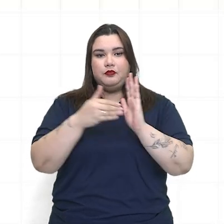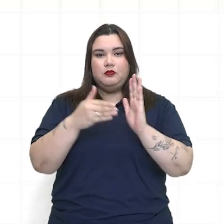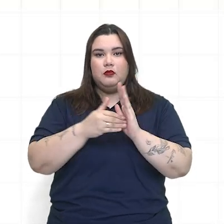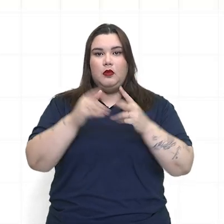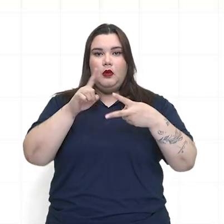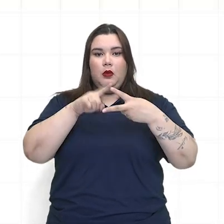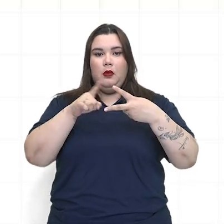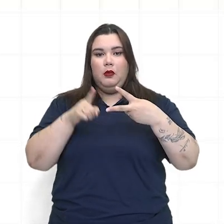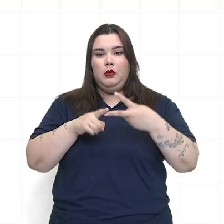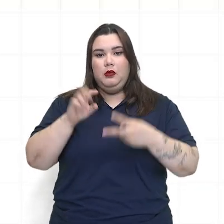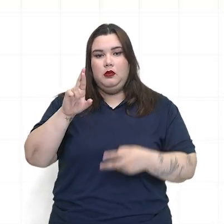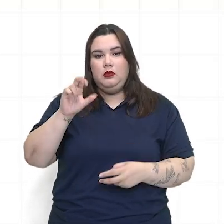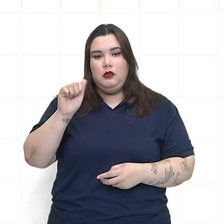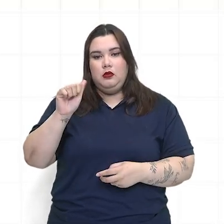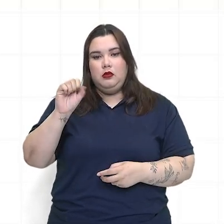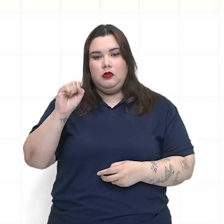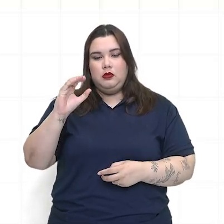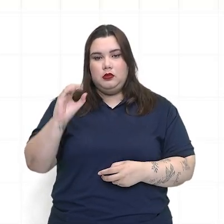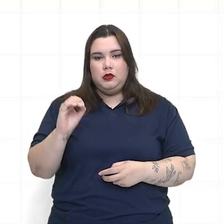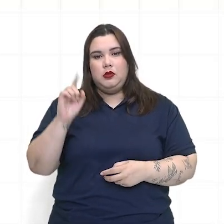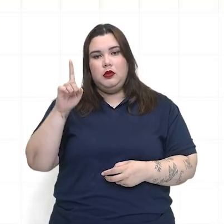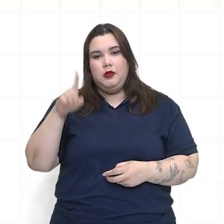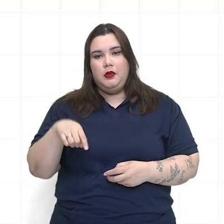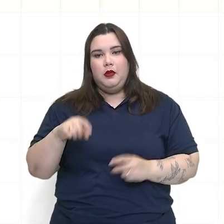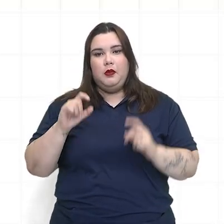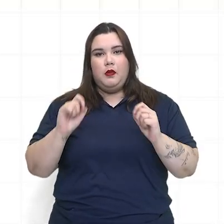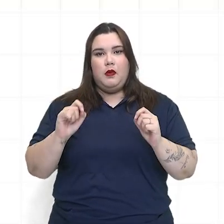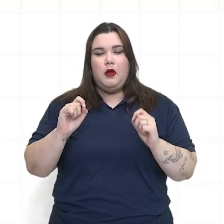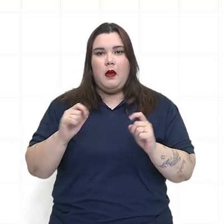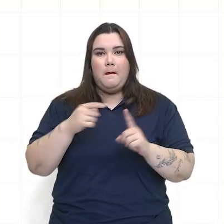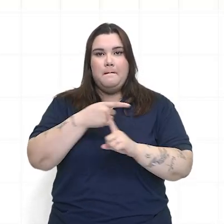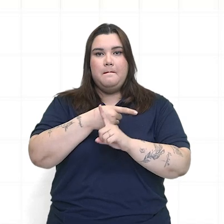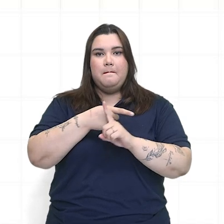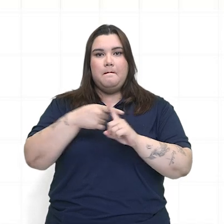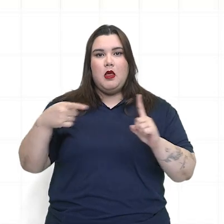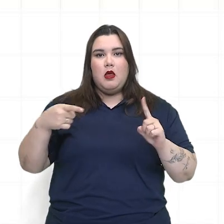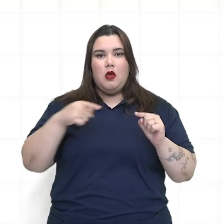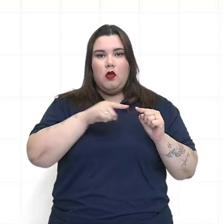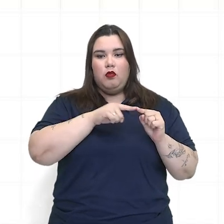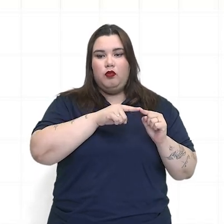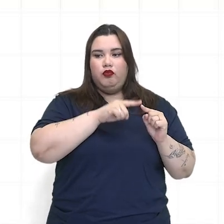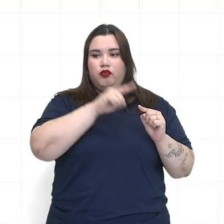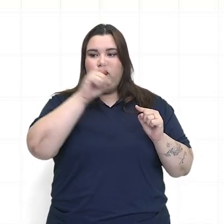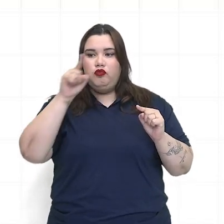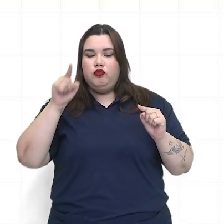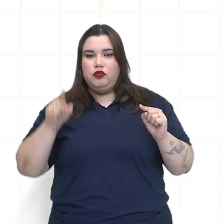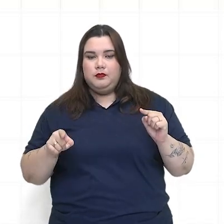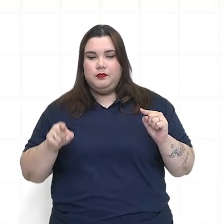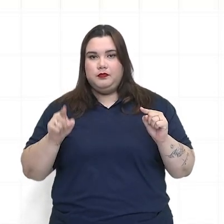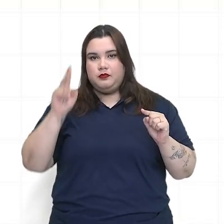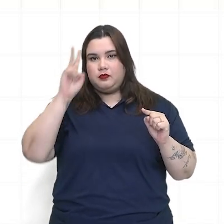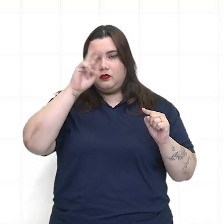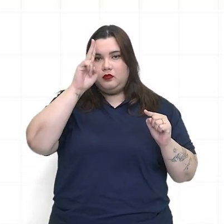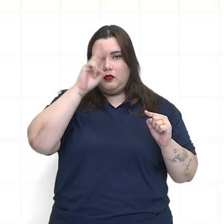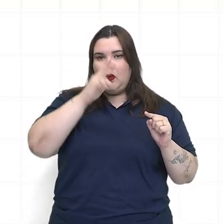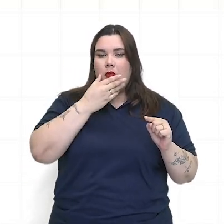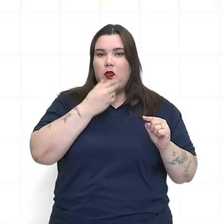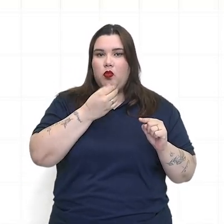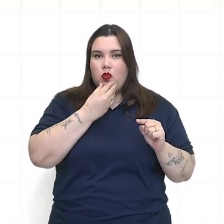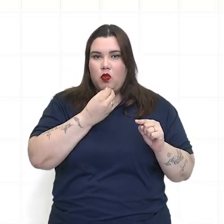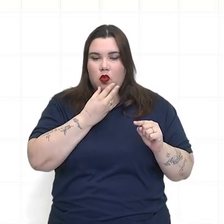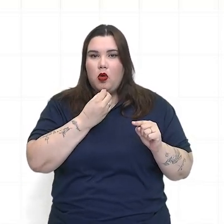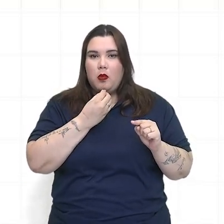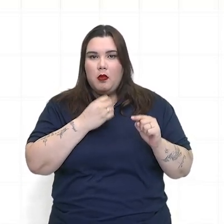ângulo raso, que é conhecido como a meia volta. Lembram que a gente viu o exemplo lá do atleta que fez a meia